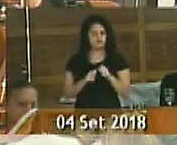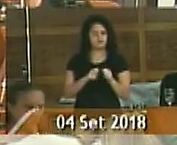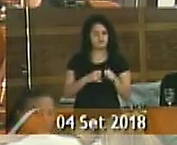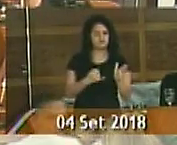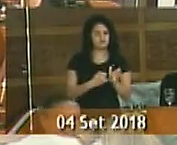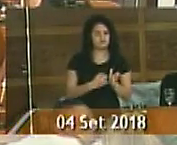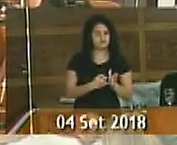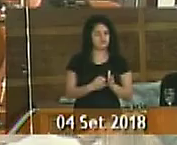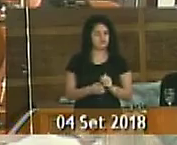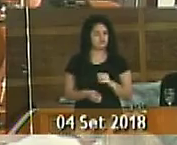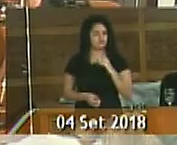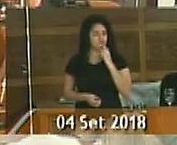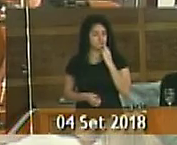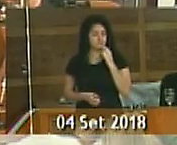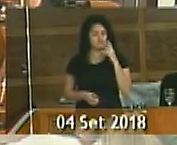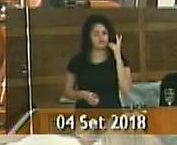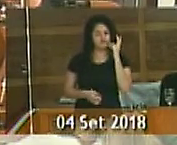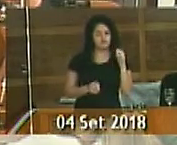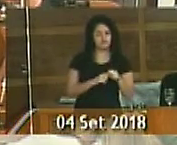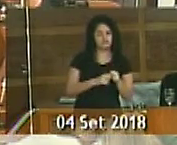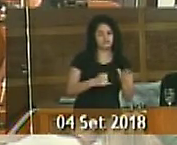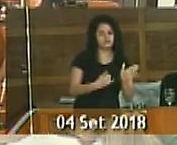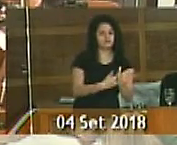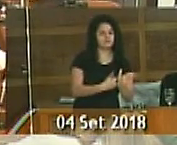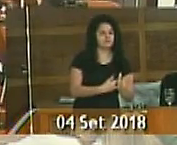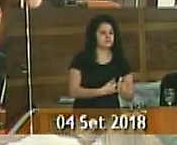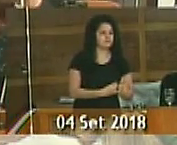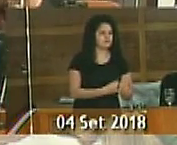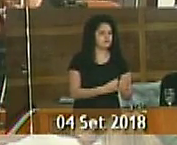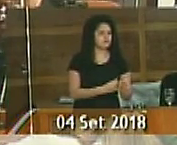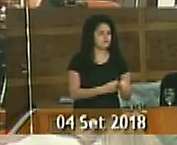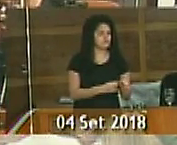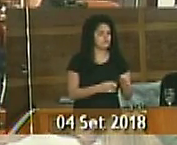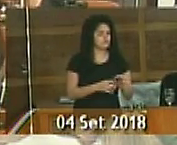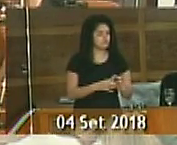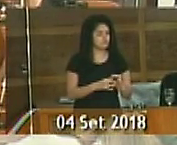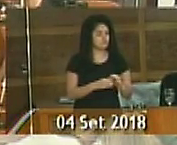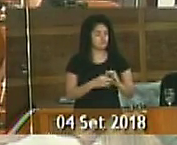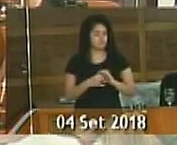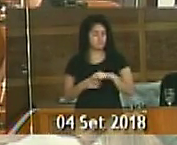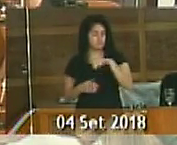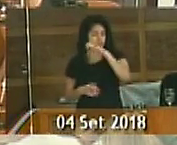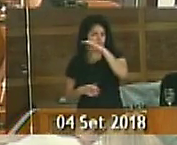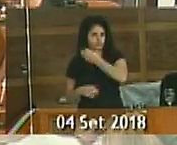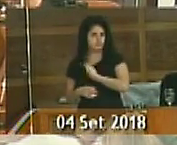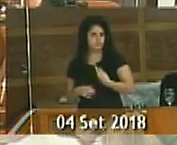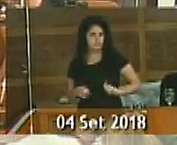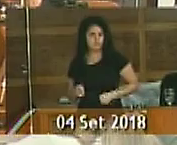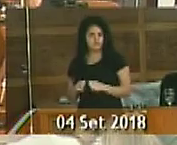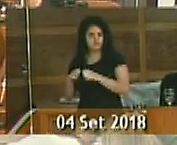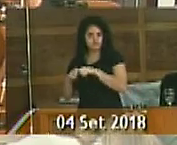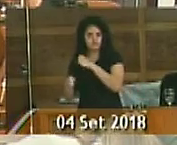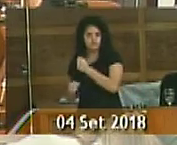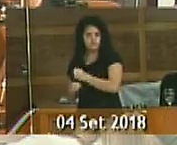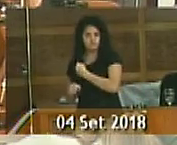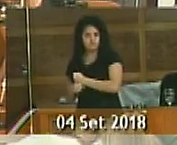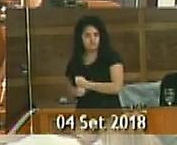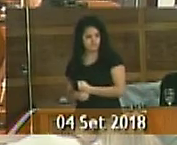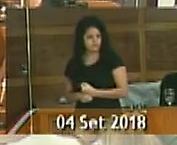ele vai lá e faz indicação, o vereador faz indicação que dá legalidade ao governo de executar a obra,